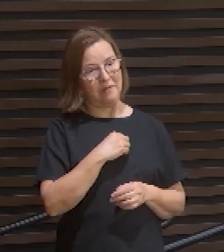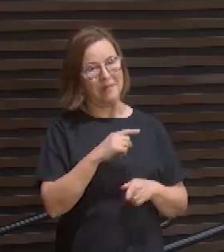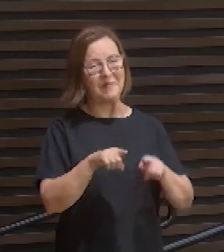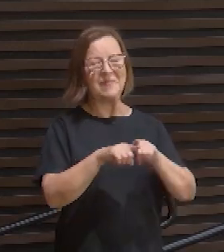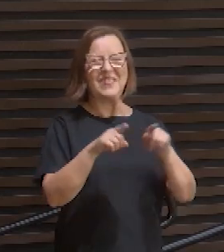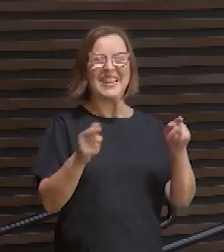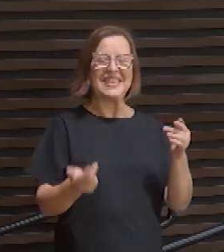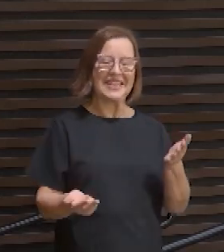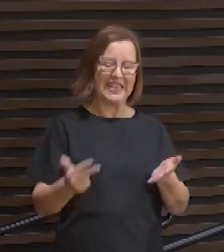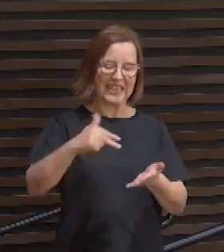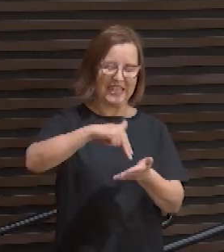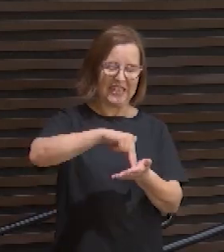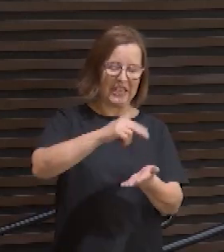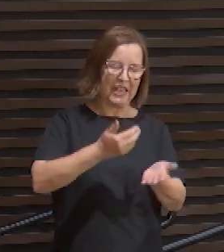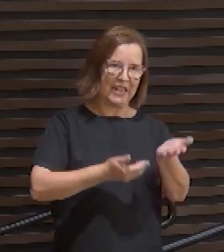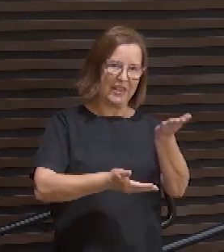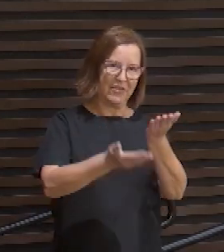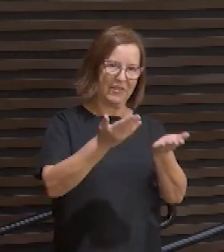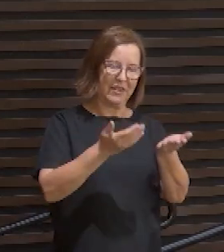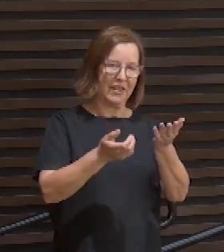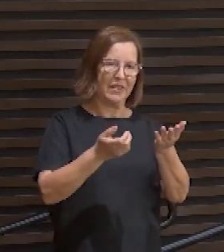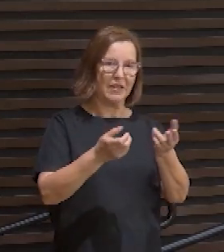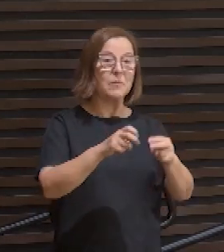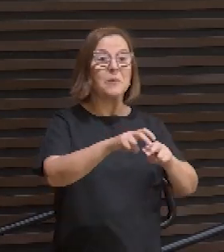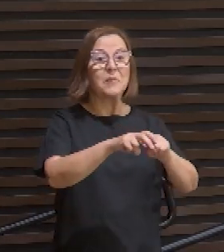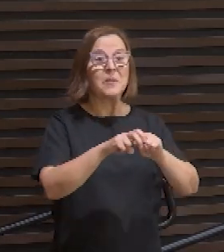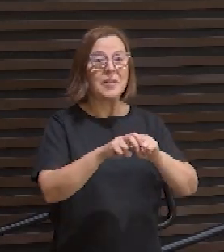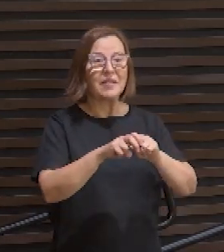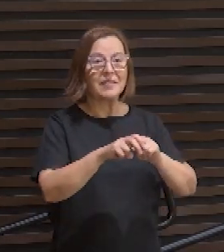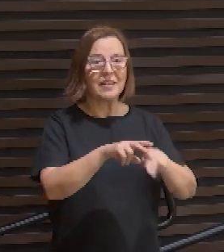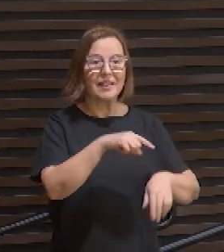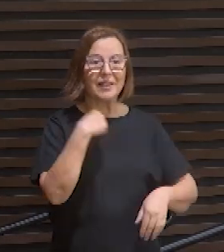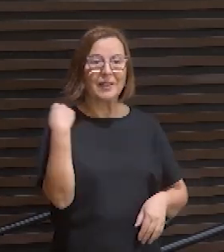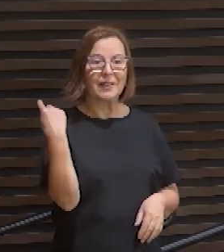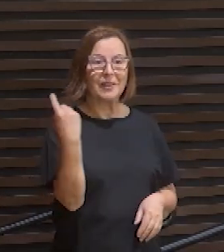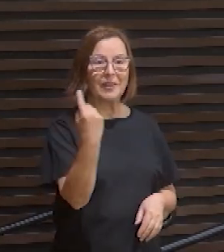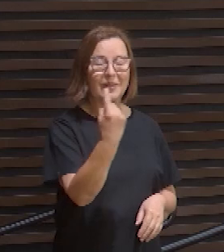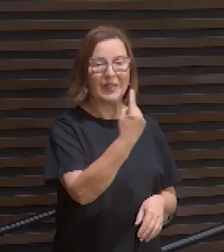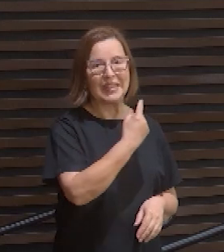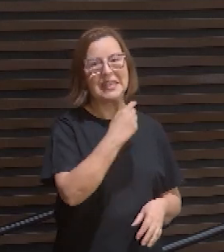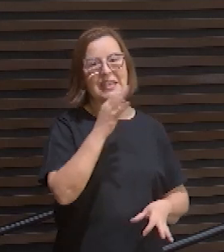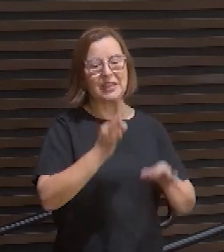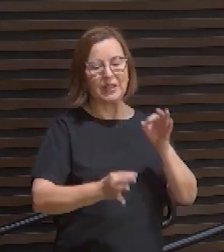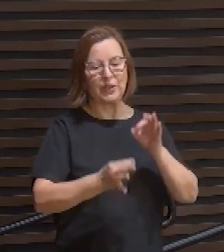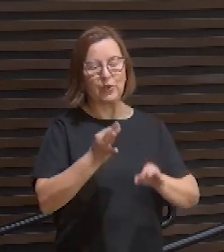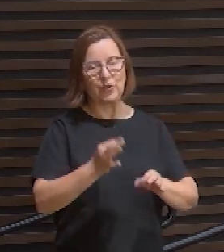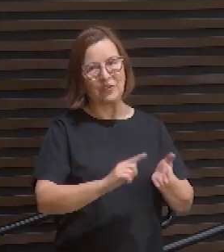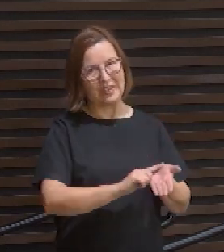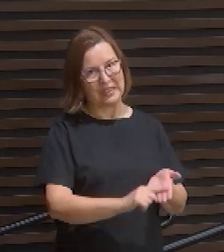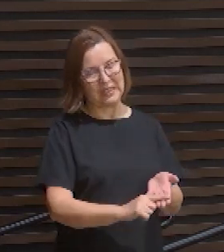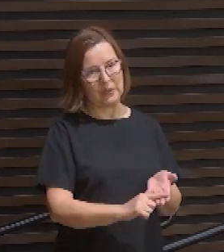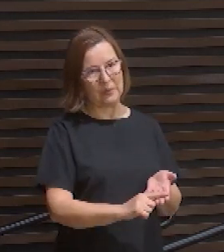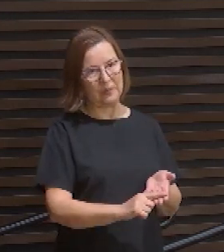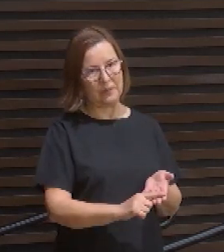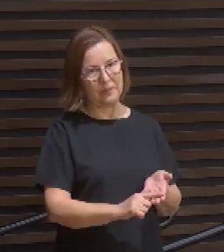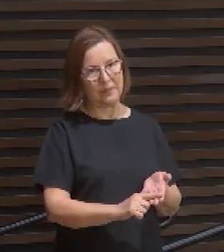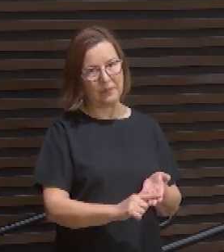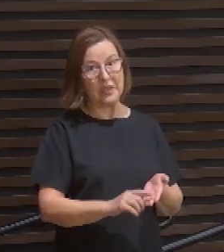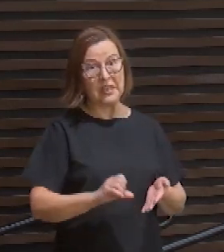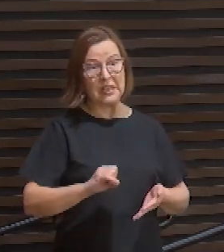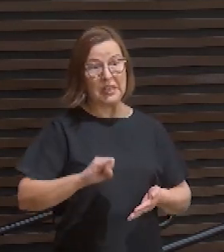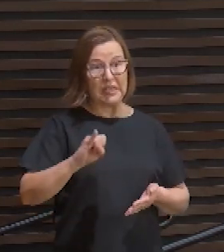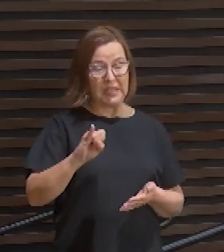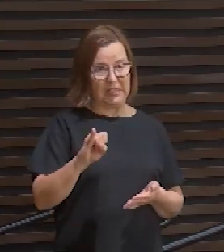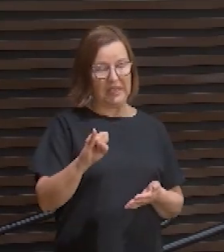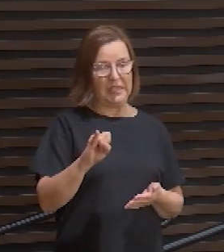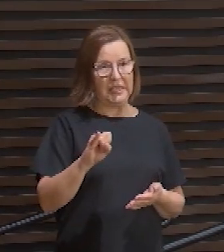foi ressuscitado por causa da nossa justificação. Se ele não ressuscitou, como Paulo diz